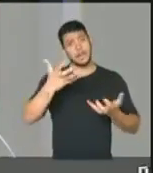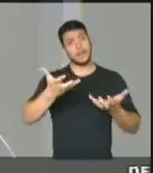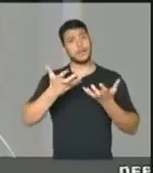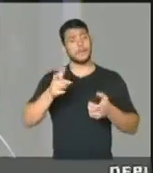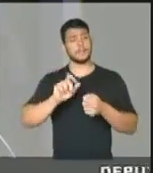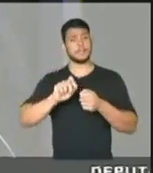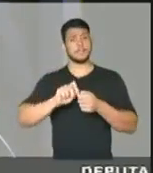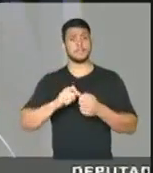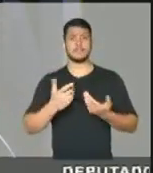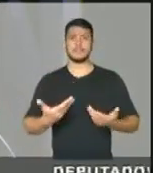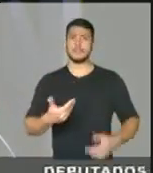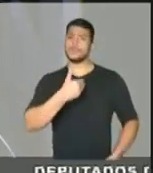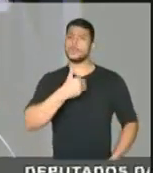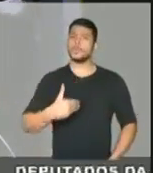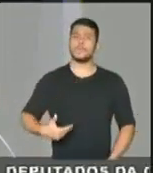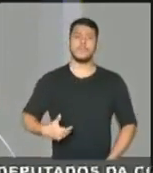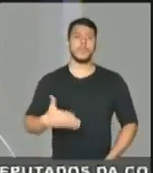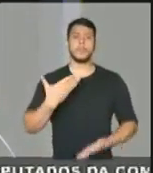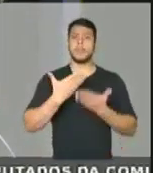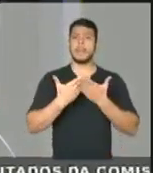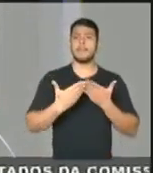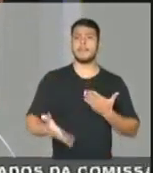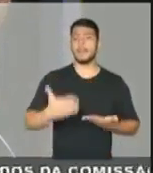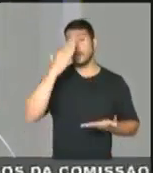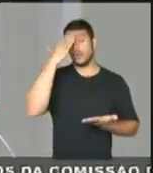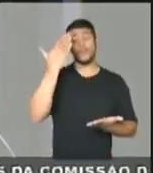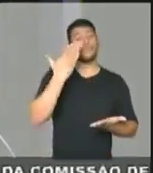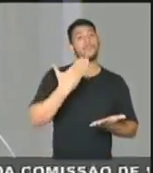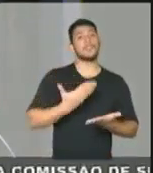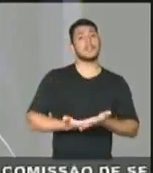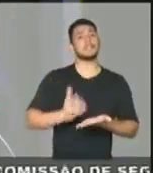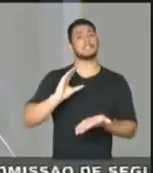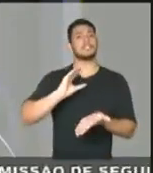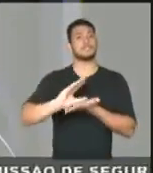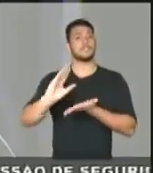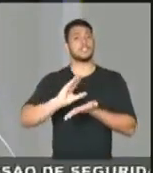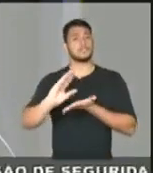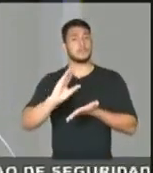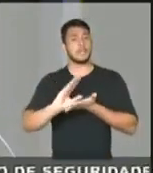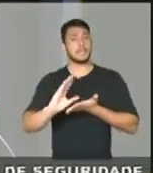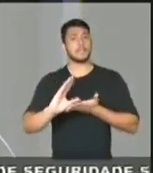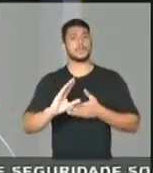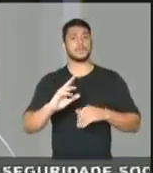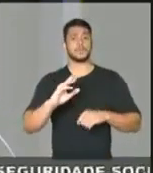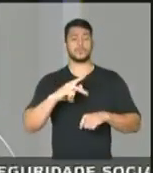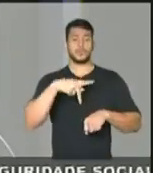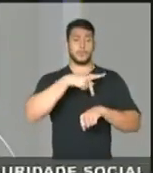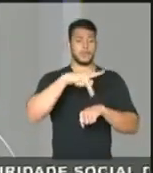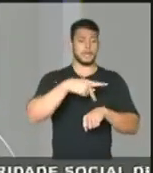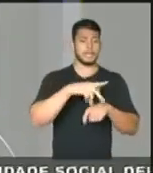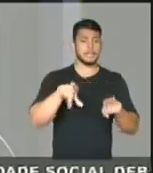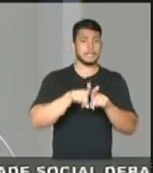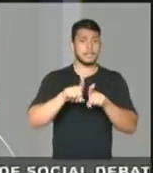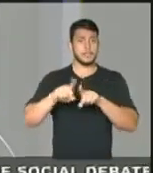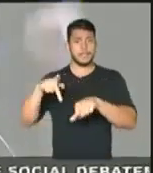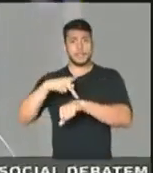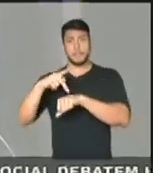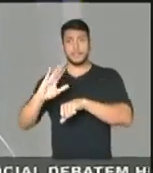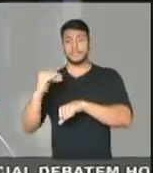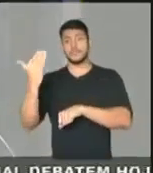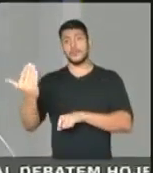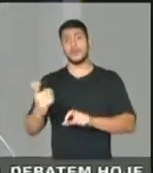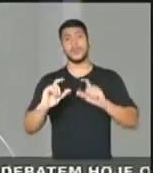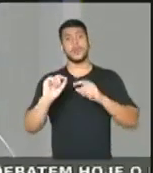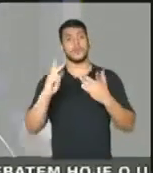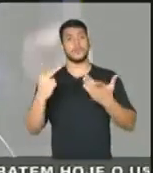um governo que perdeu tanto a confiança de investidores nacionais e internacionais que a rodada de leilão do pré-sal de hoje foi